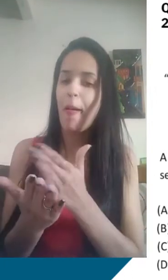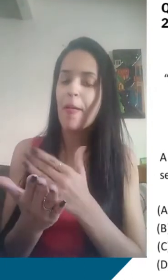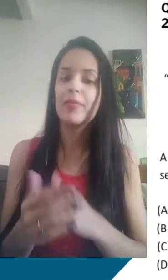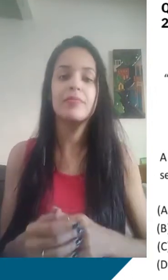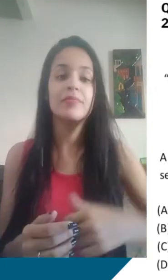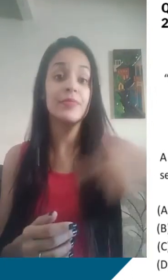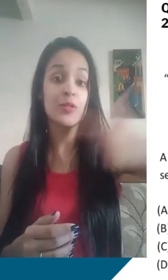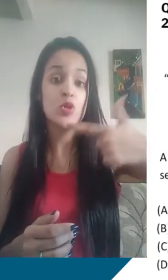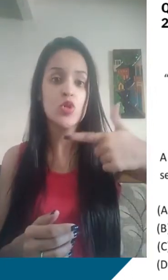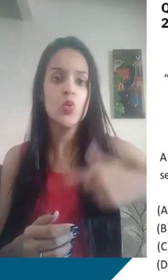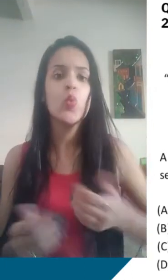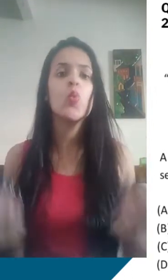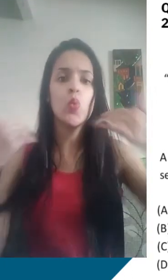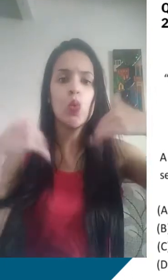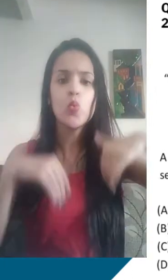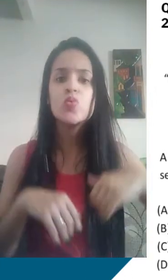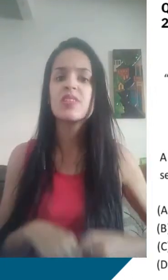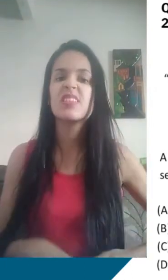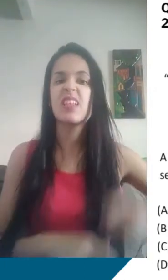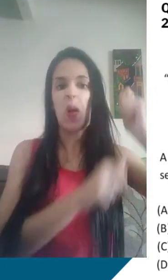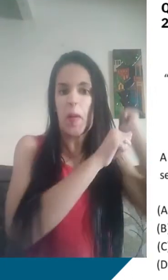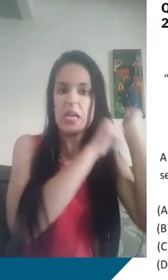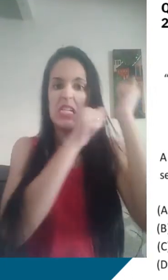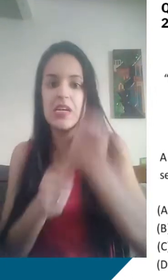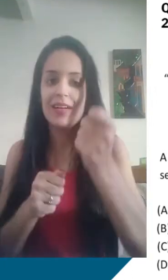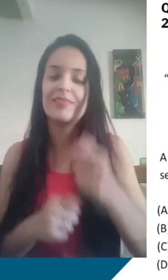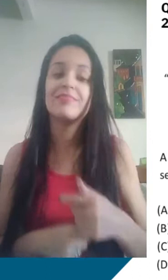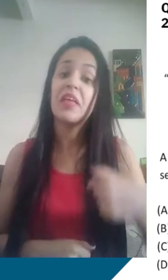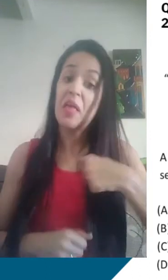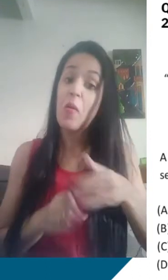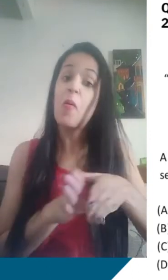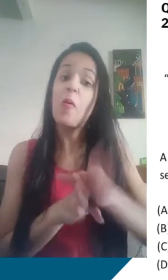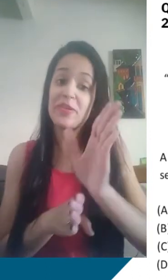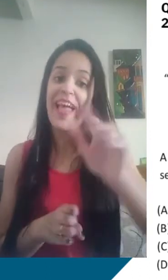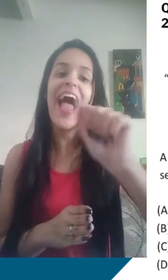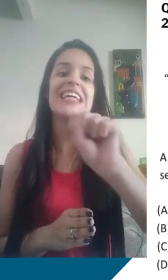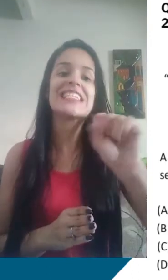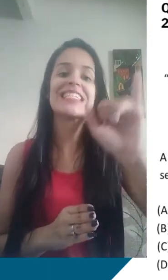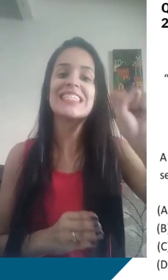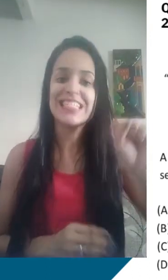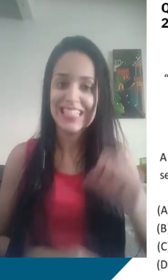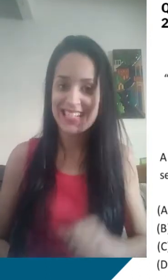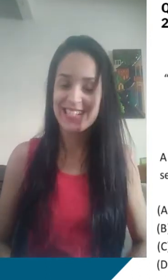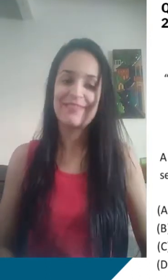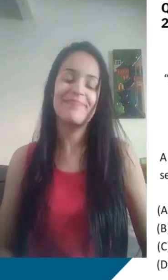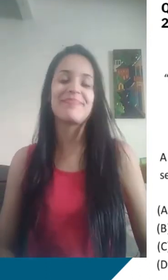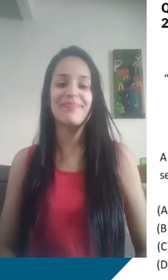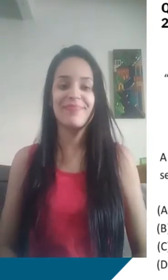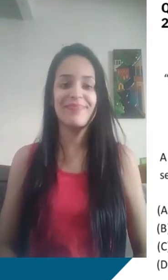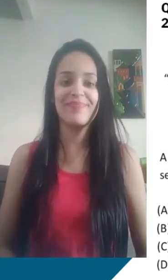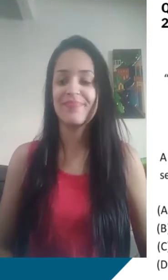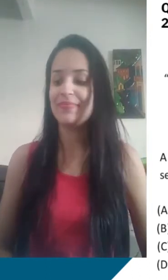de Assis. A expressão sublinhada exemplifica o seguinte mecanismo de coesão textual. Letra